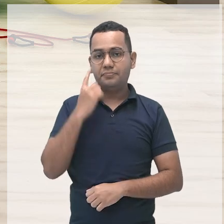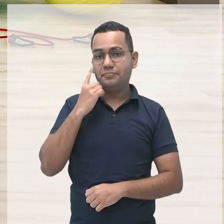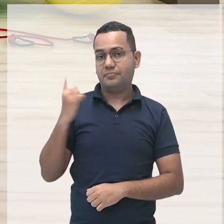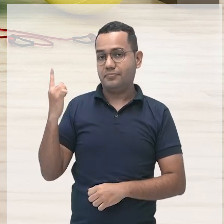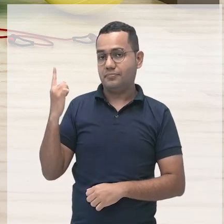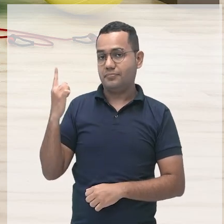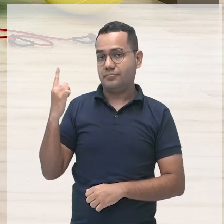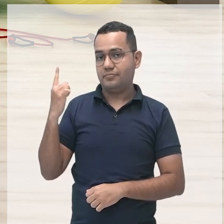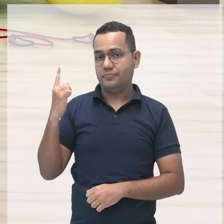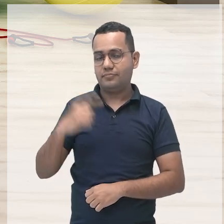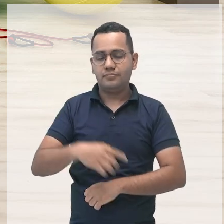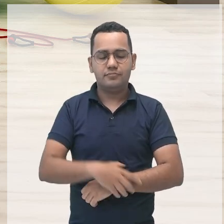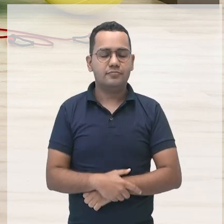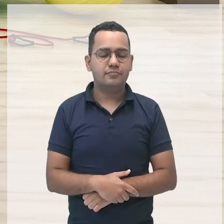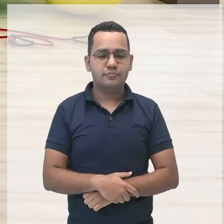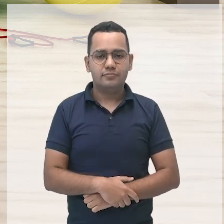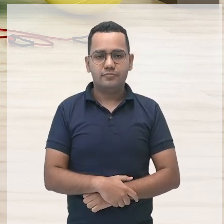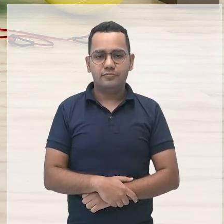2,